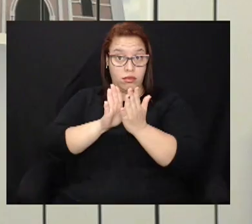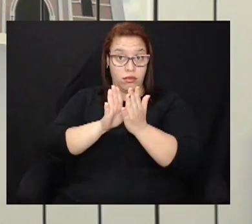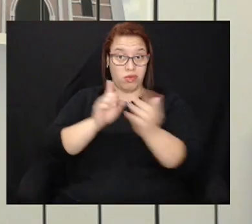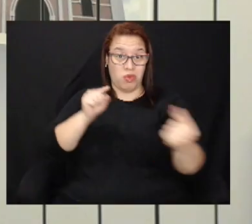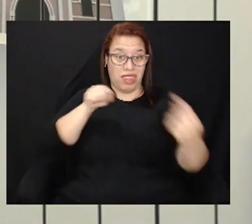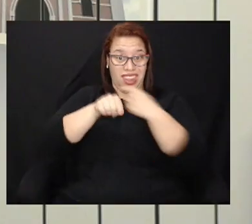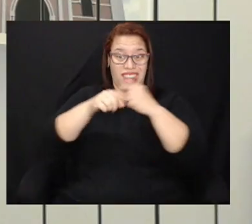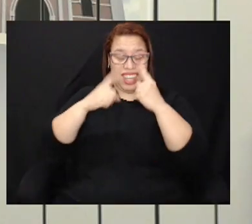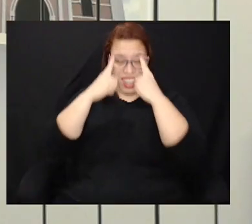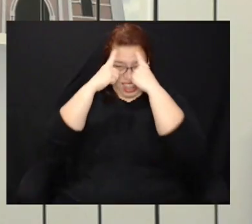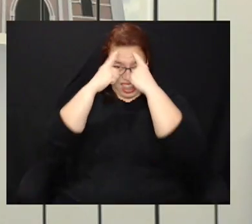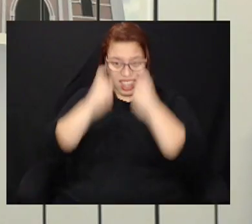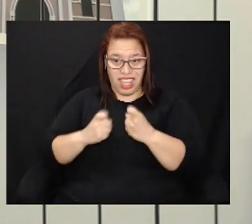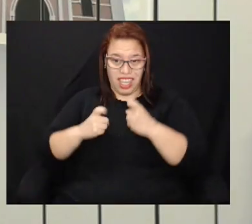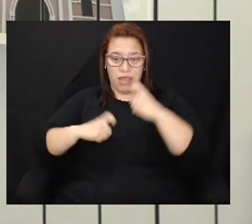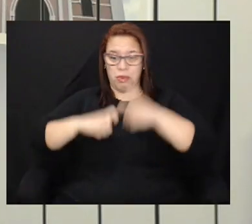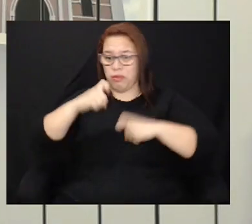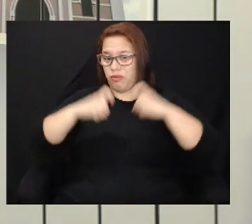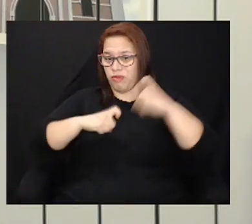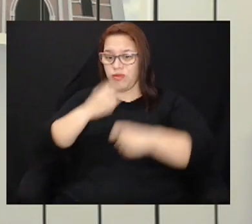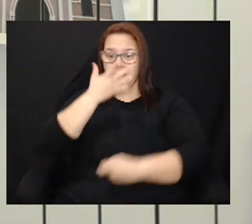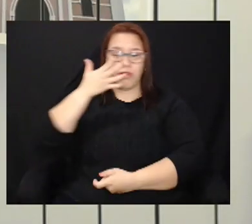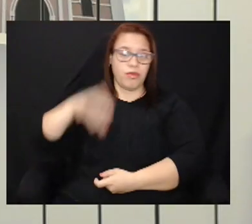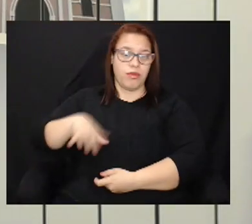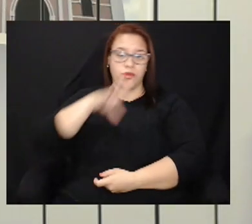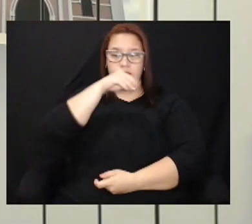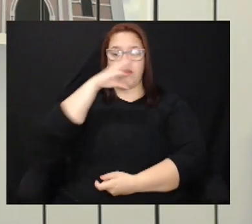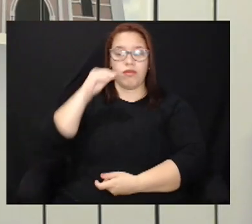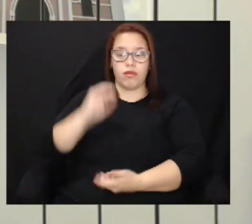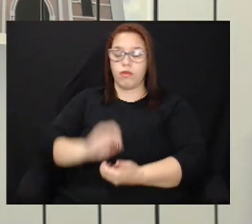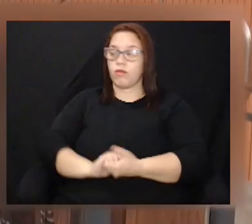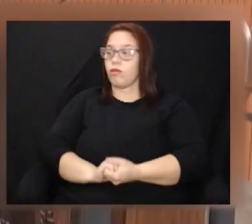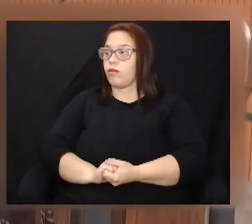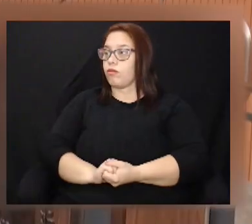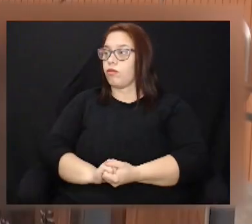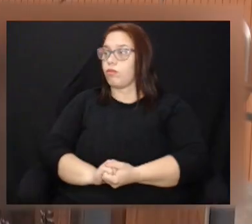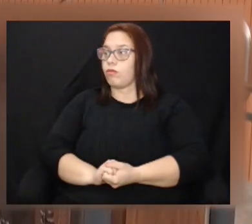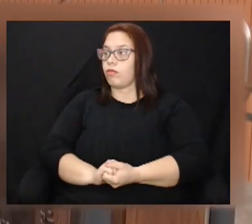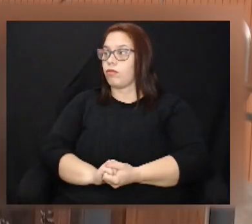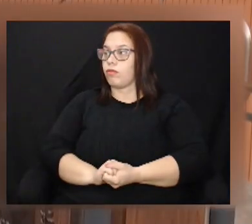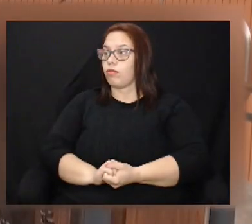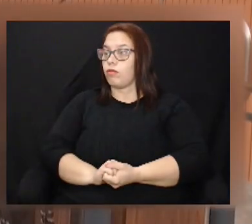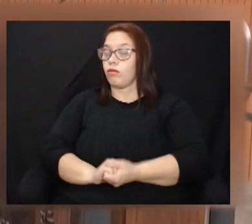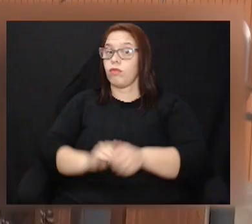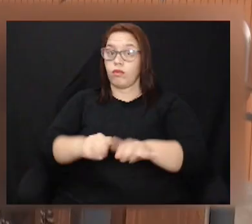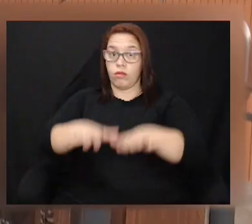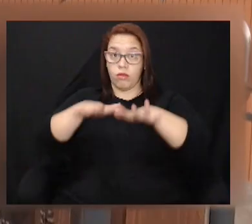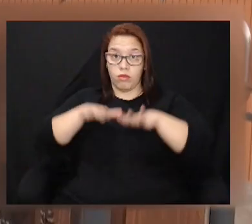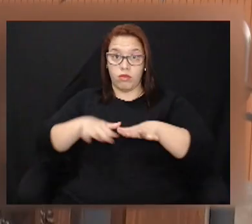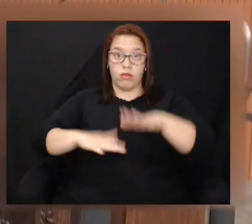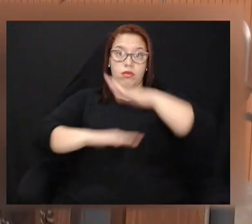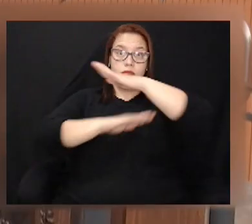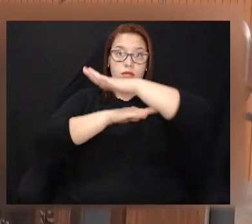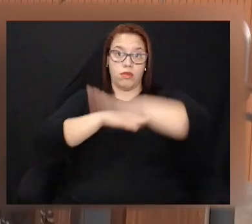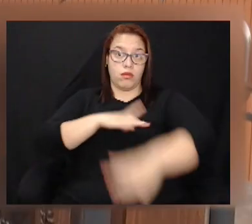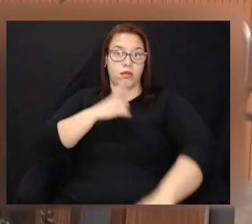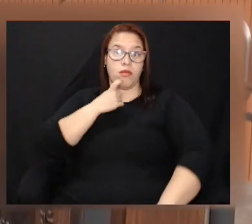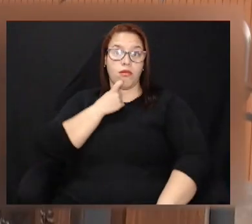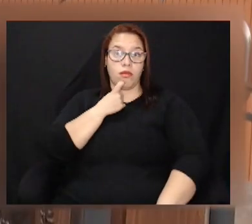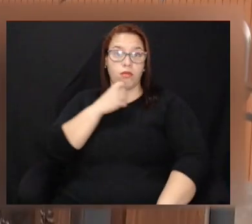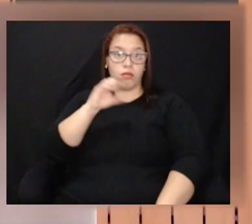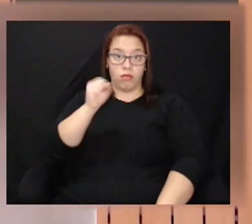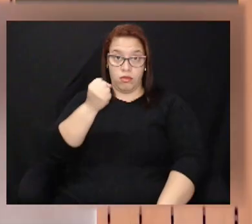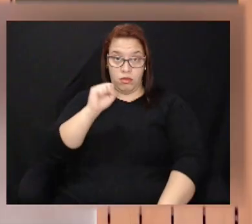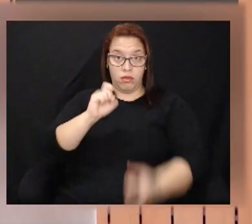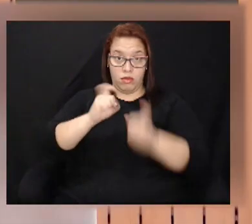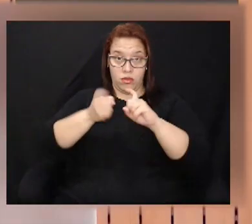Exploração Sexual de Crianças e Adolescentes. O plenário da Câmara de Campinas foi palco da 8ª reunião da